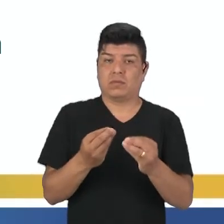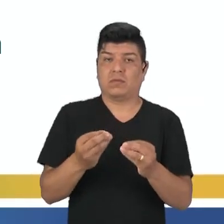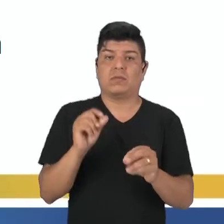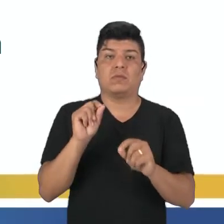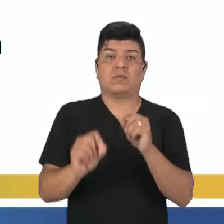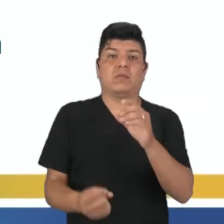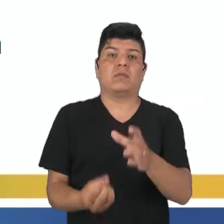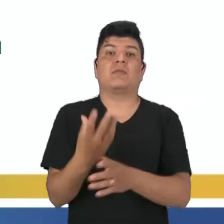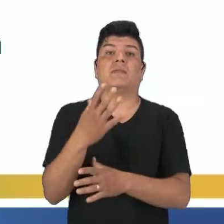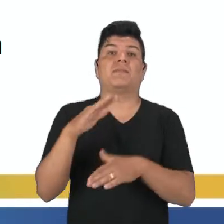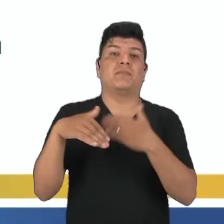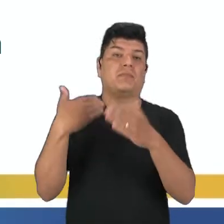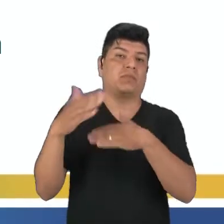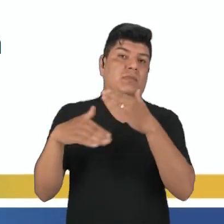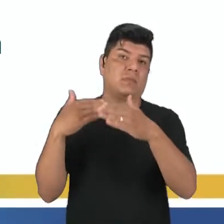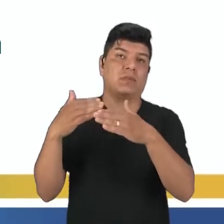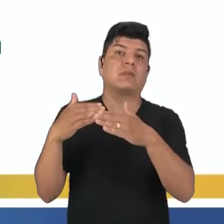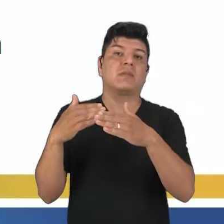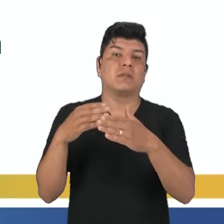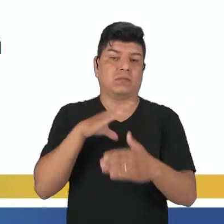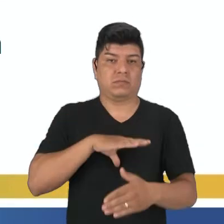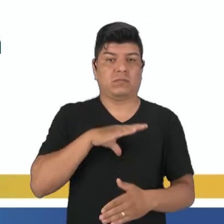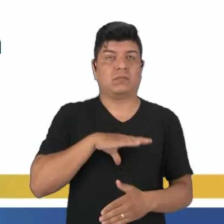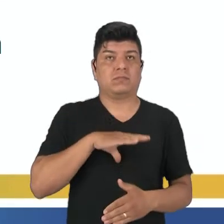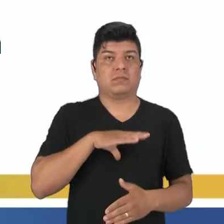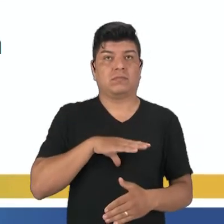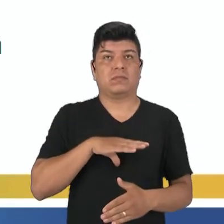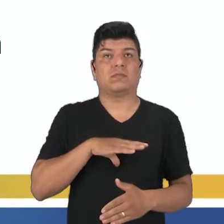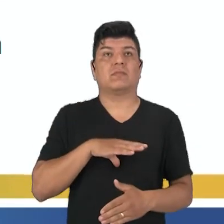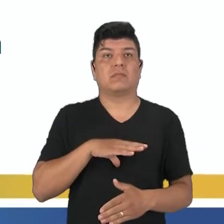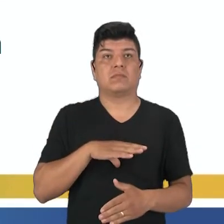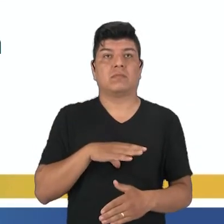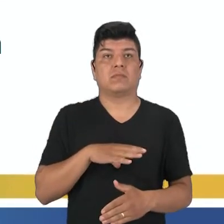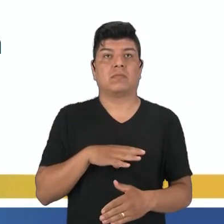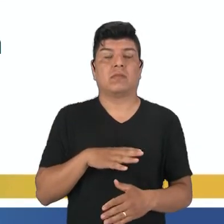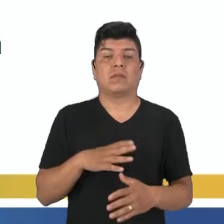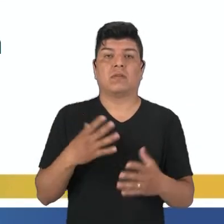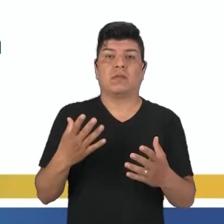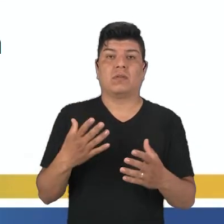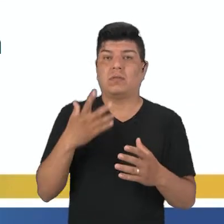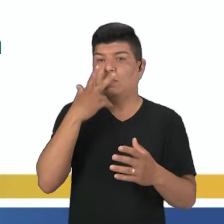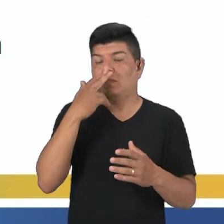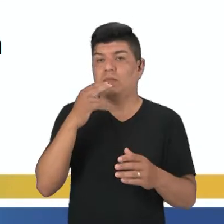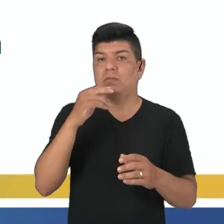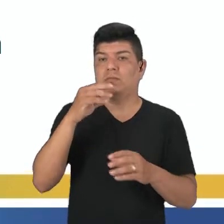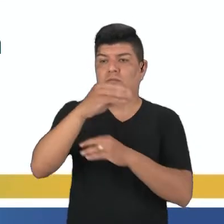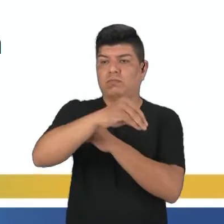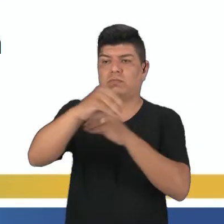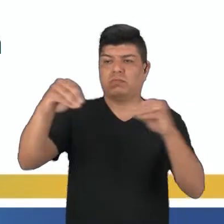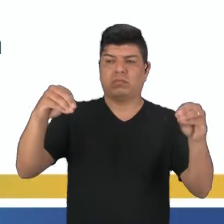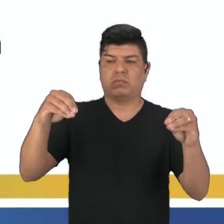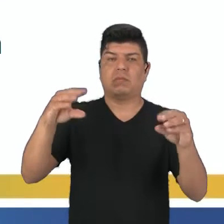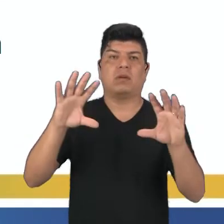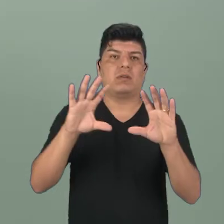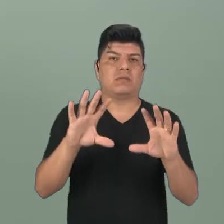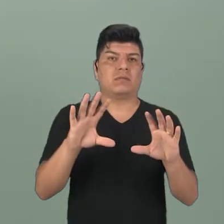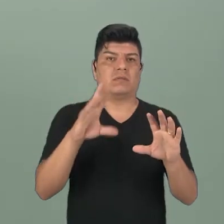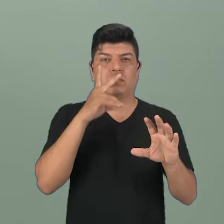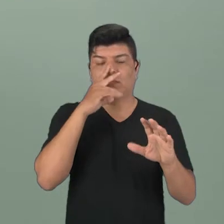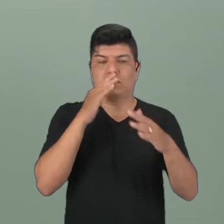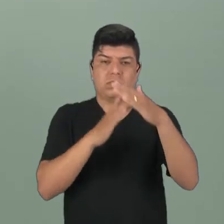é resultado do processo de urbanização, ou seja, uma coisa puxa a outra, né?